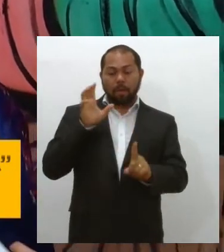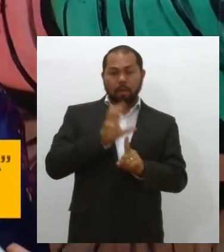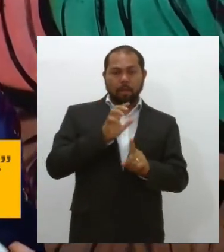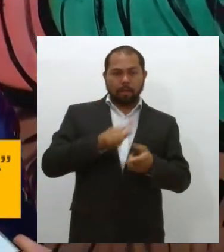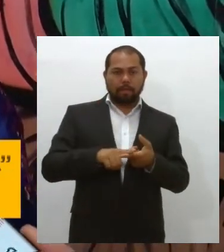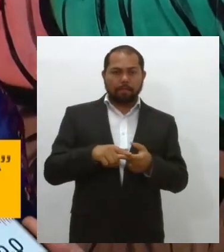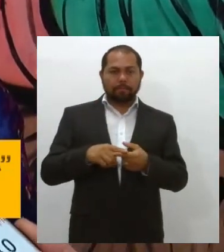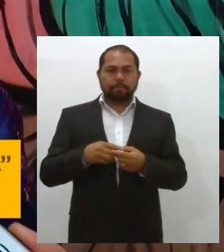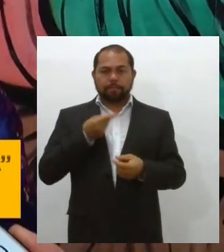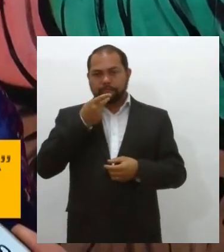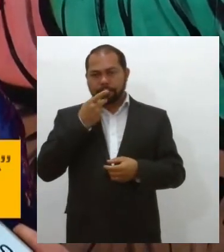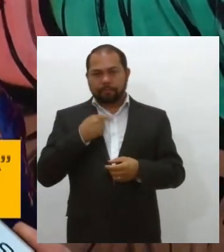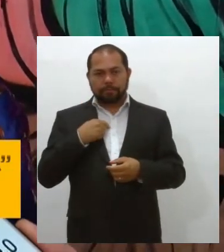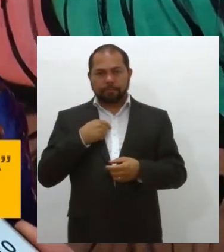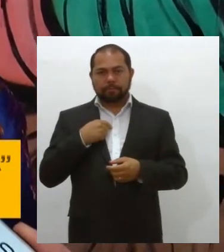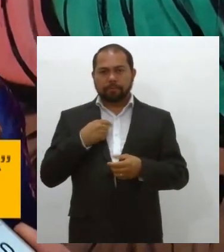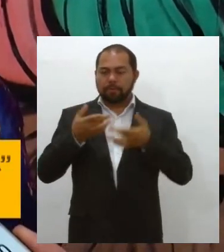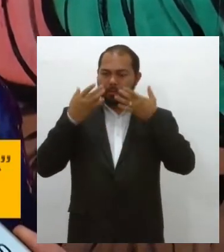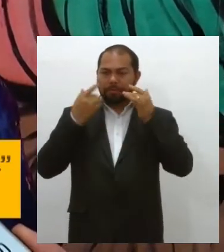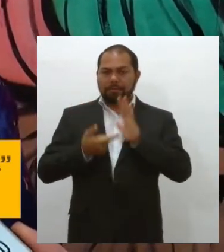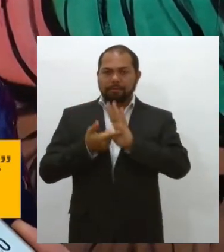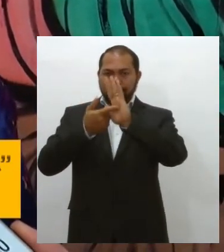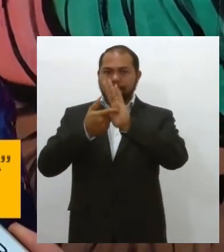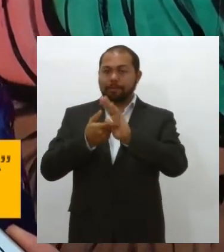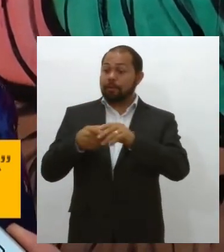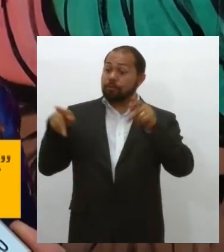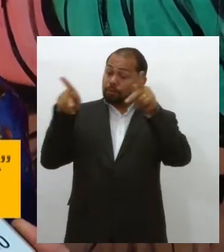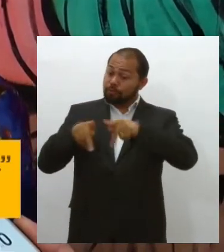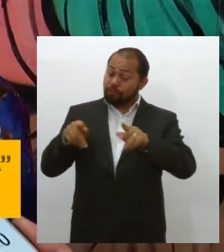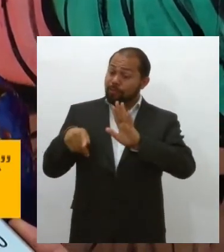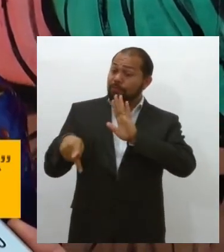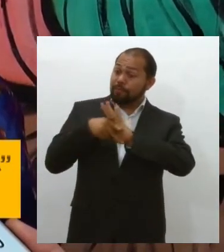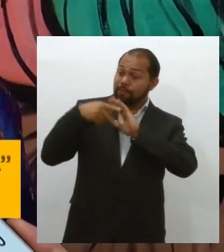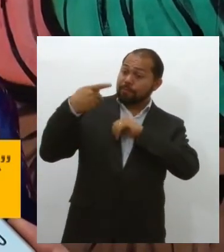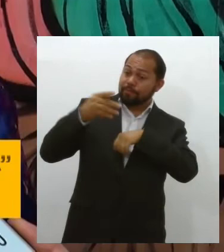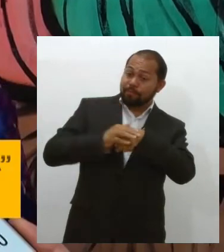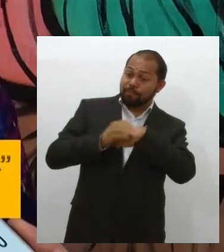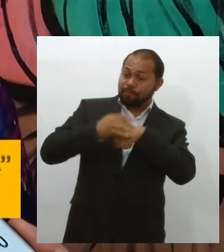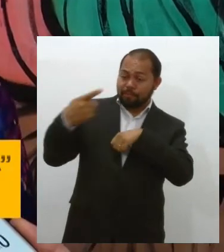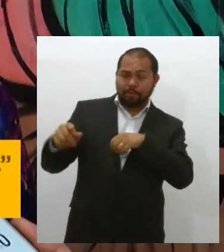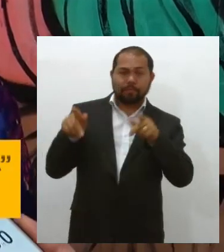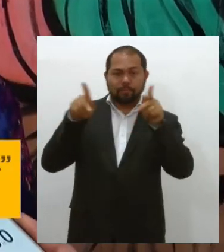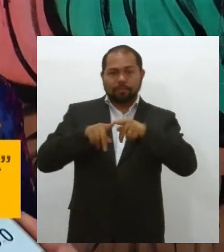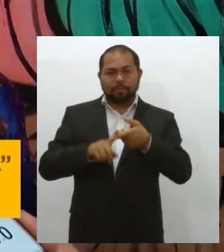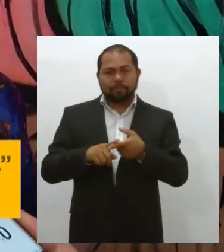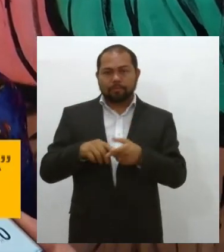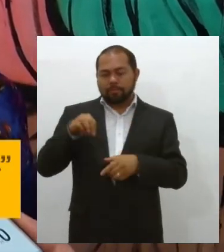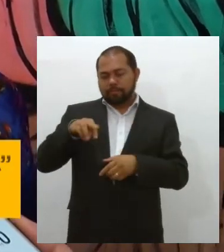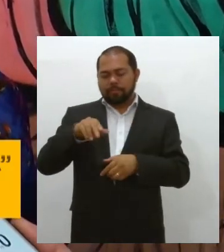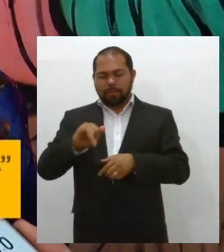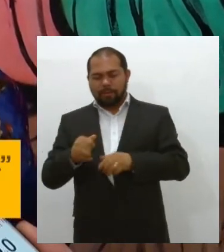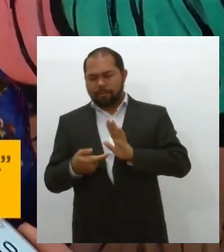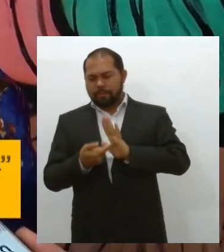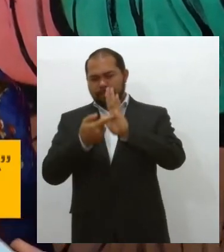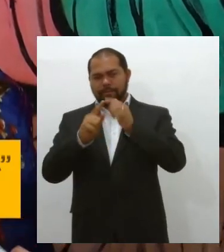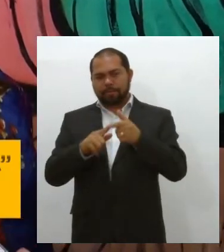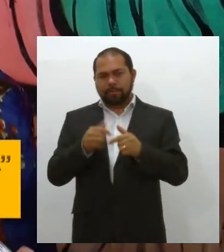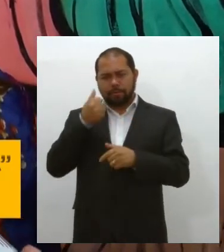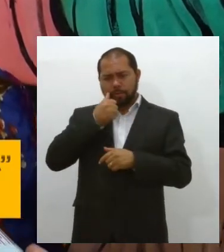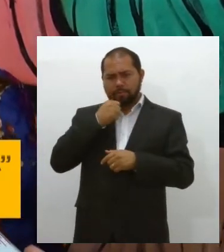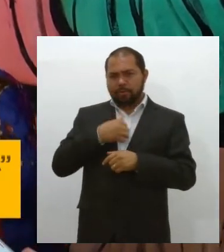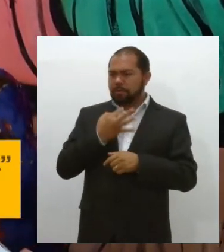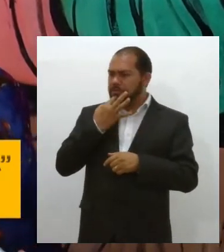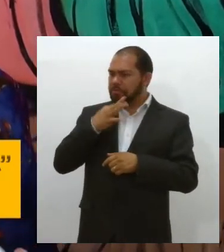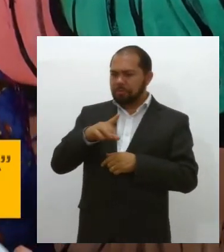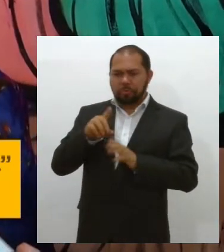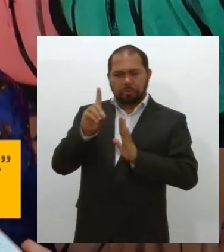que esse espetáculo é do povo para o povo. E a Maria Grilada, ela vem representando, né? Então, é uma mulher que não conhece seus